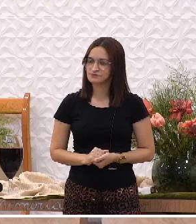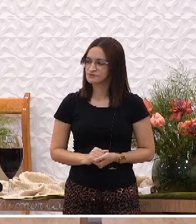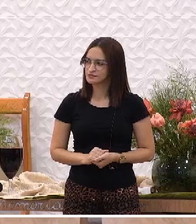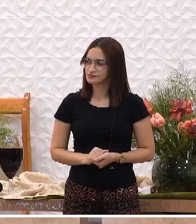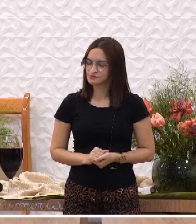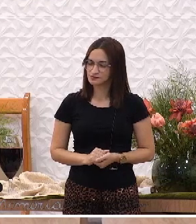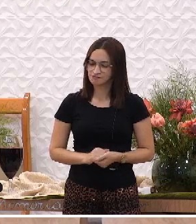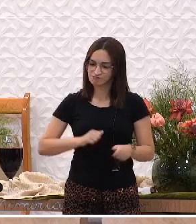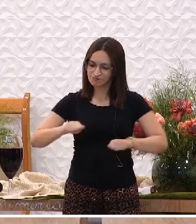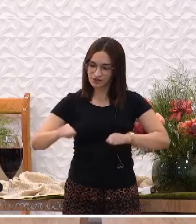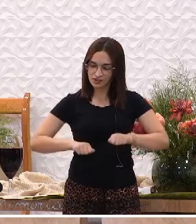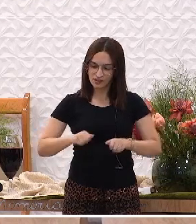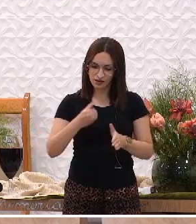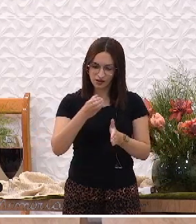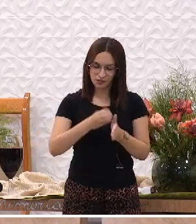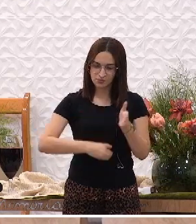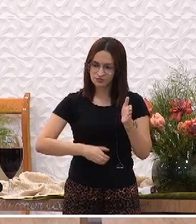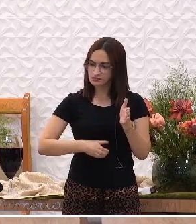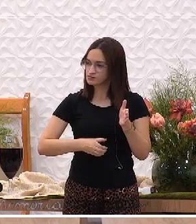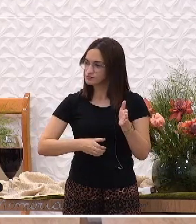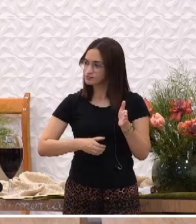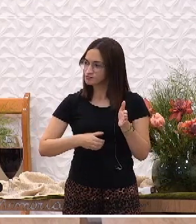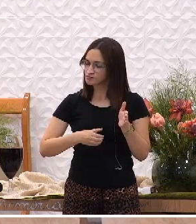Atos 2, 38 e 39 diz o seguinte: